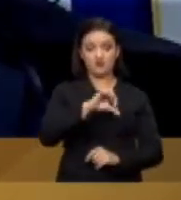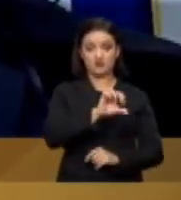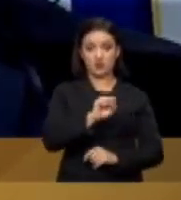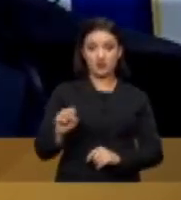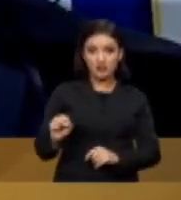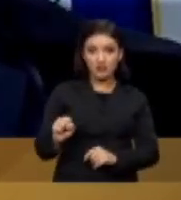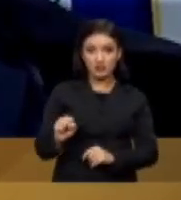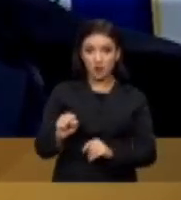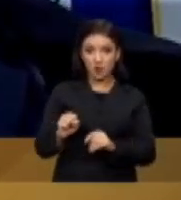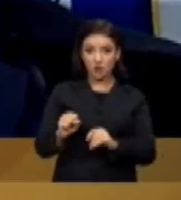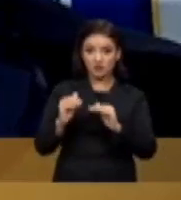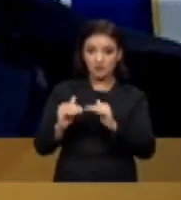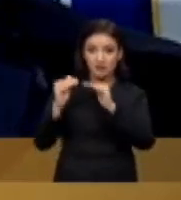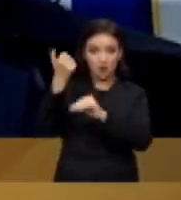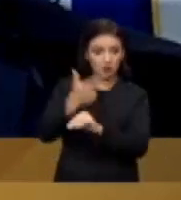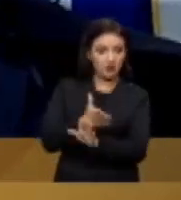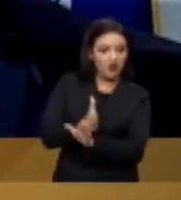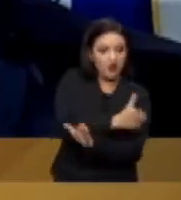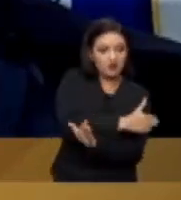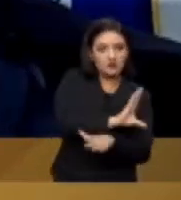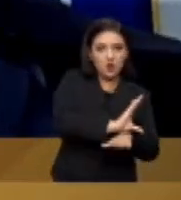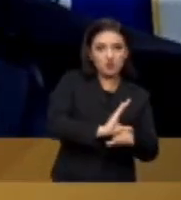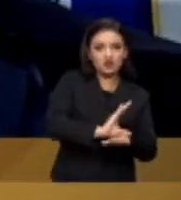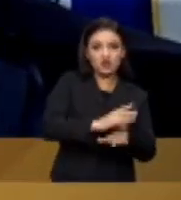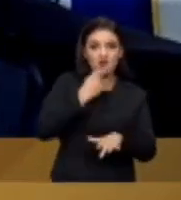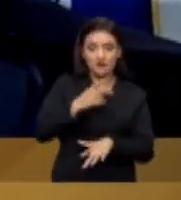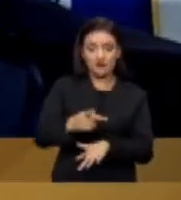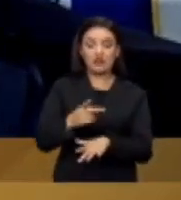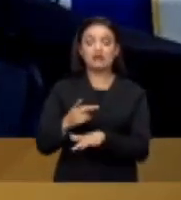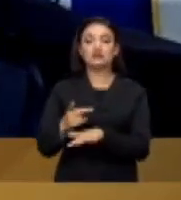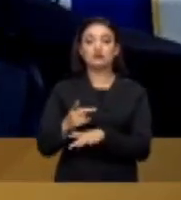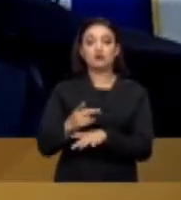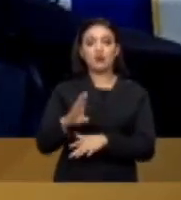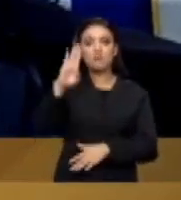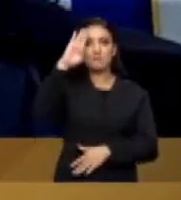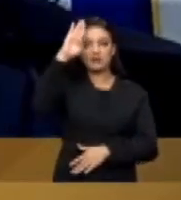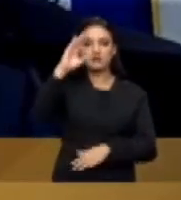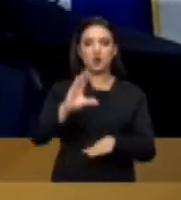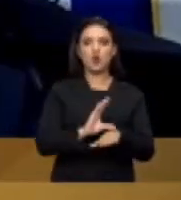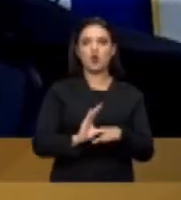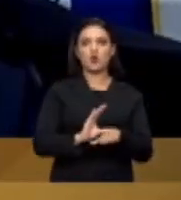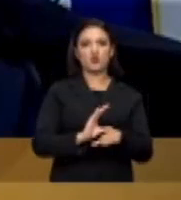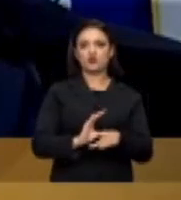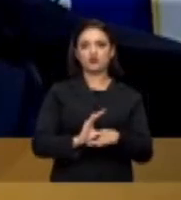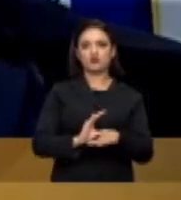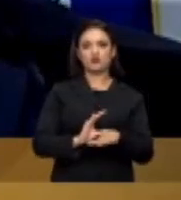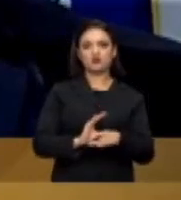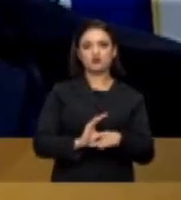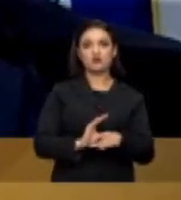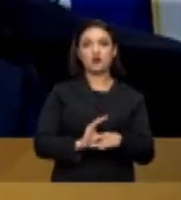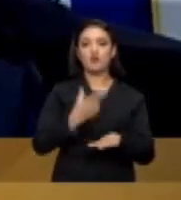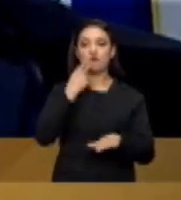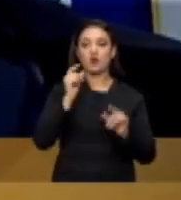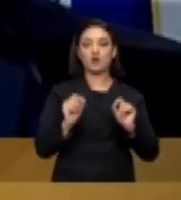constituições pretéritas, denominando a lei maior vigente de a Constituição Cidadã. O